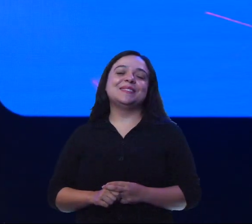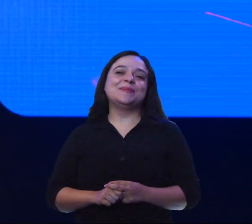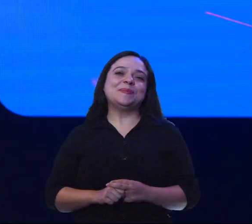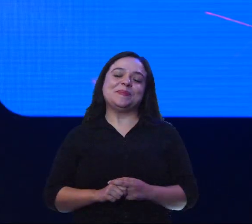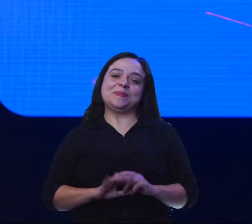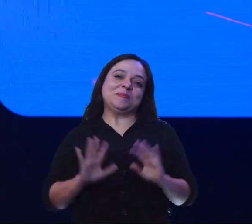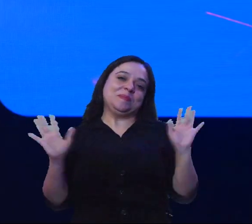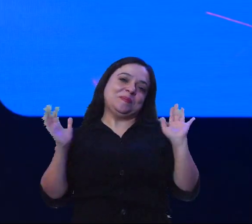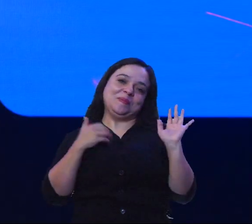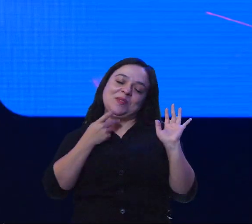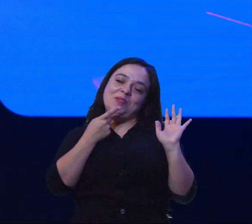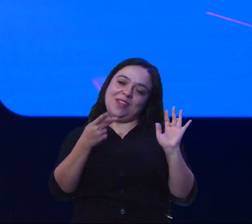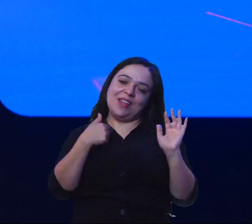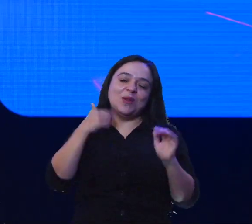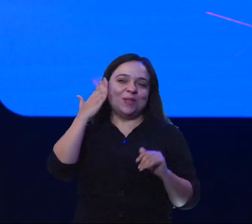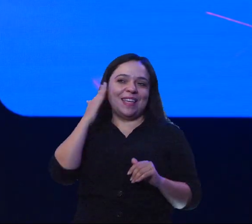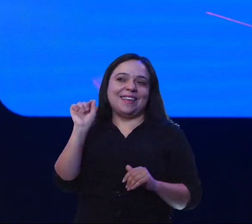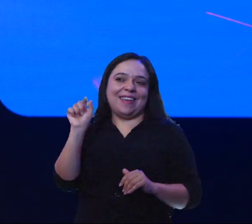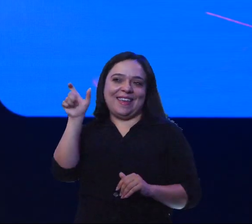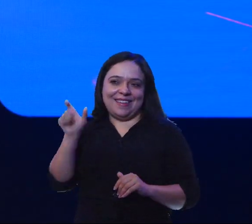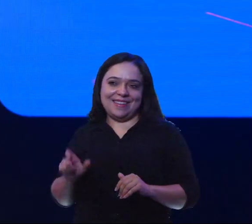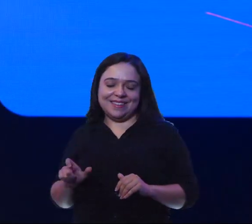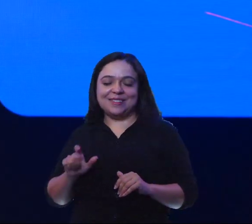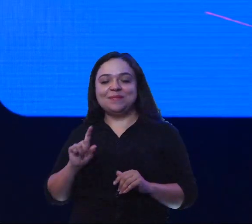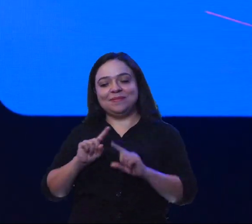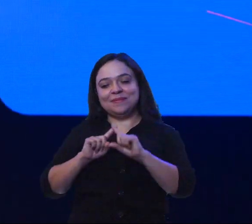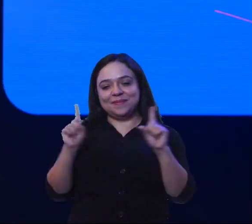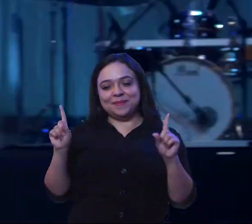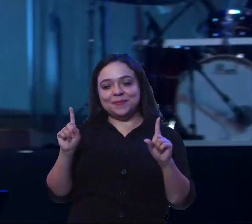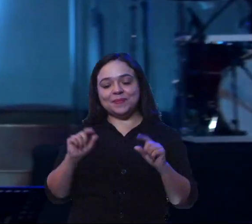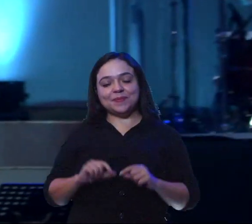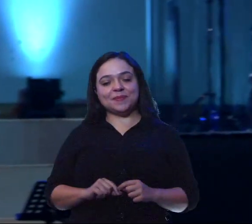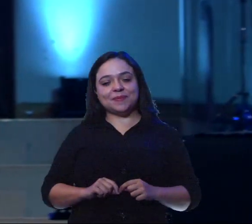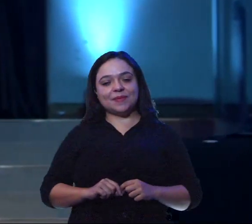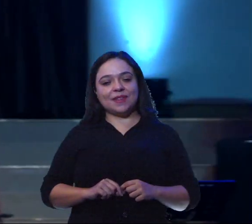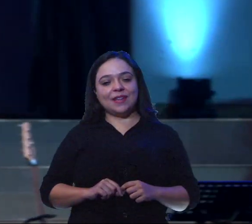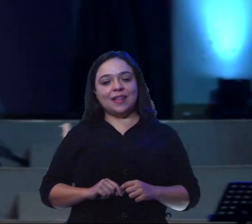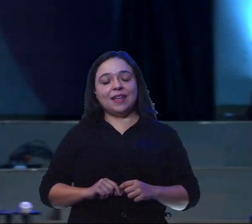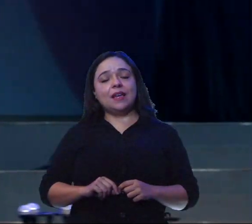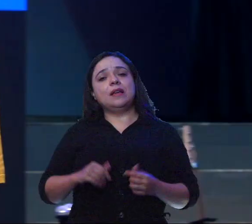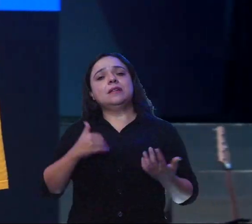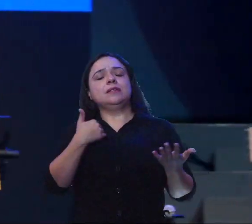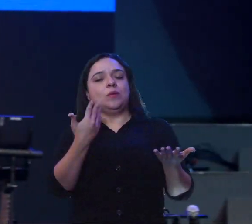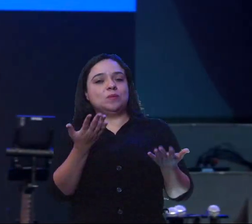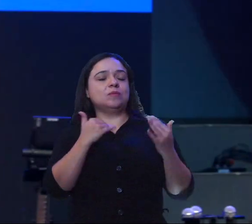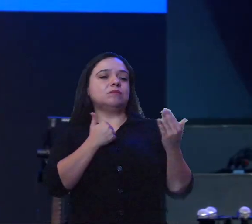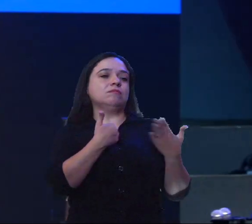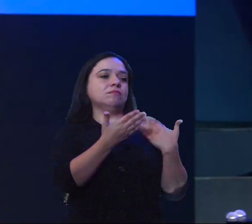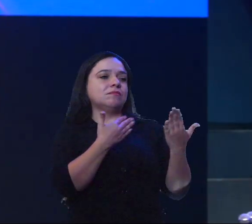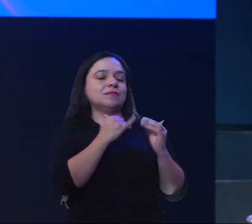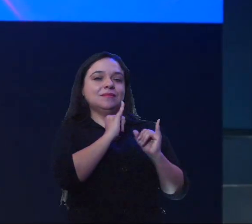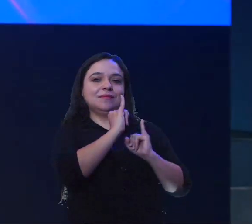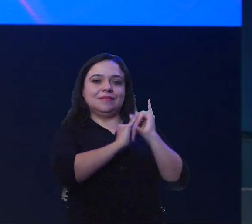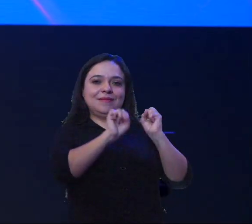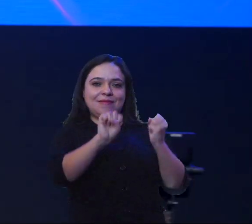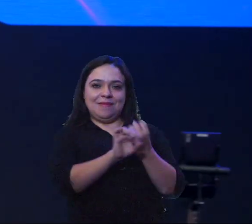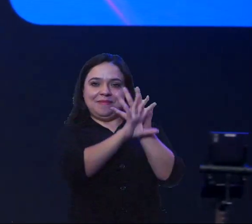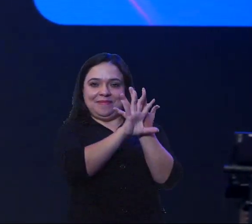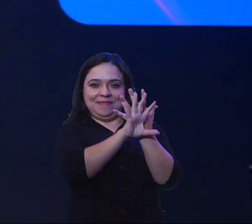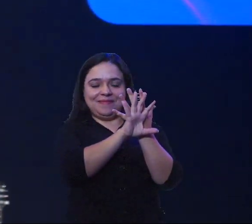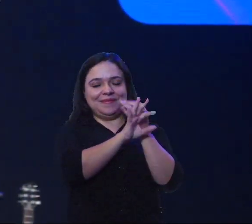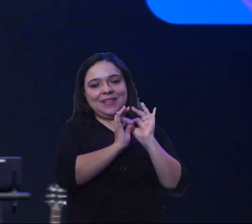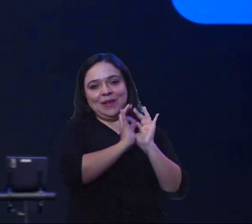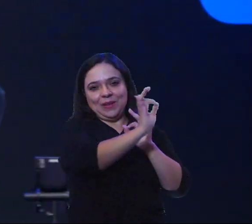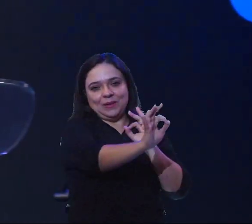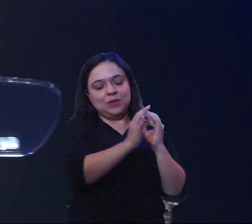E eu não vou confessar nada, eu sei quem é, mas eu não vou falar, né? Então, tudo bem. E aí, começaram a conversar online, porque moravam à distância e tudo mais,